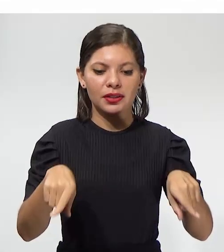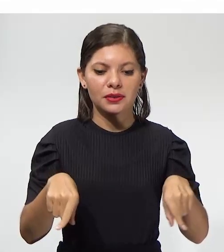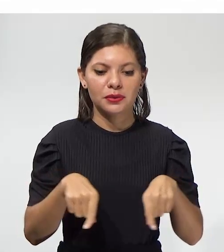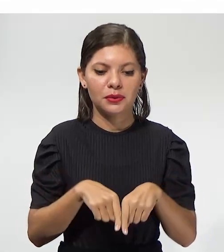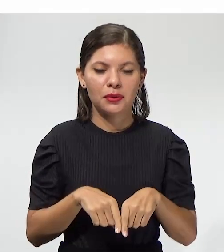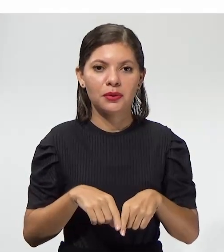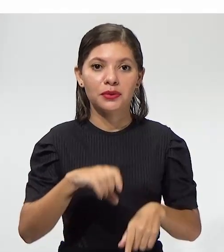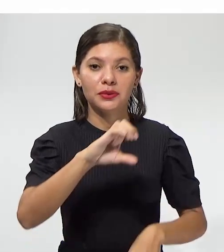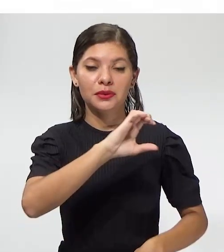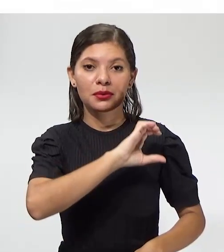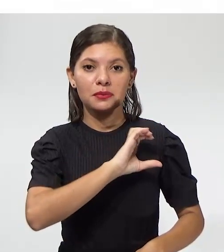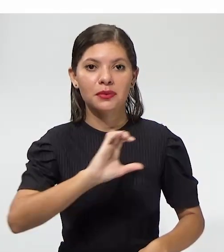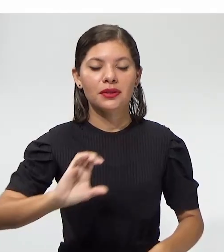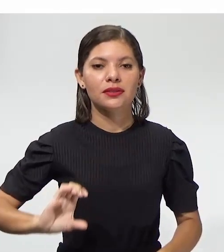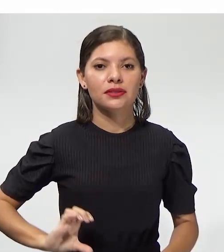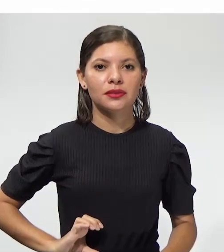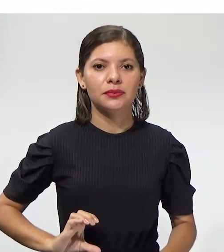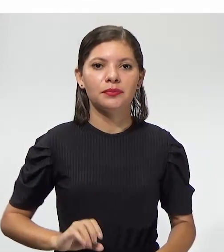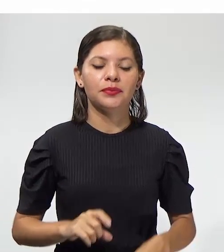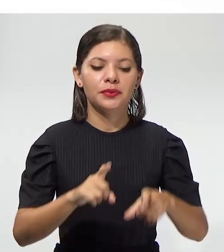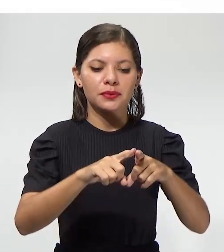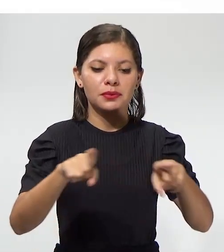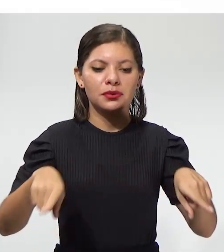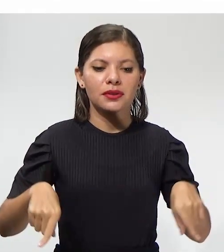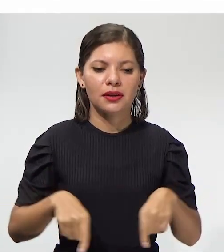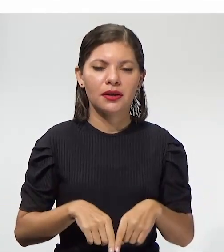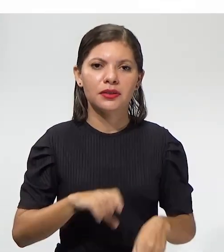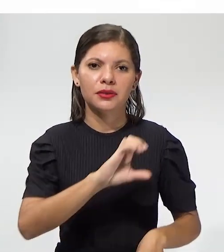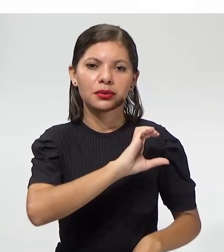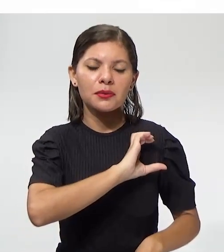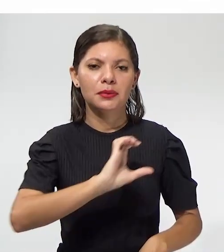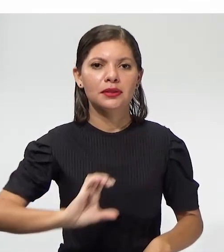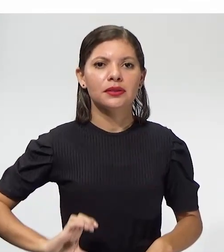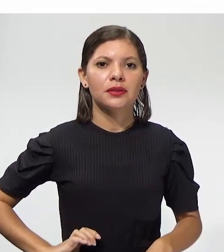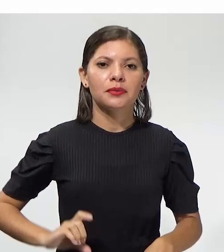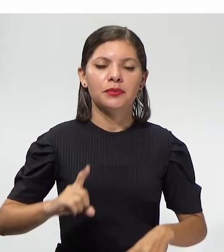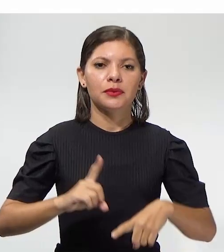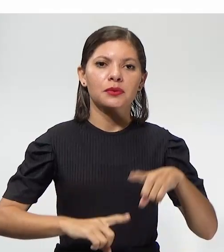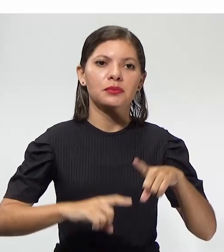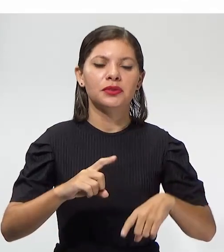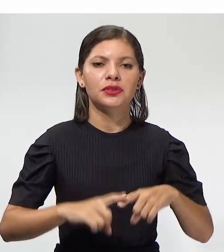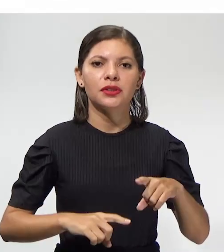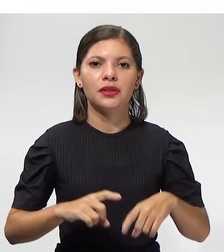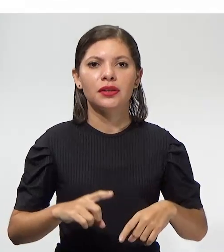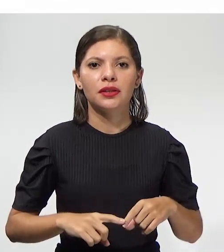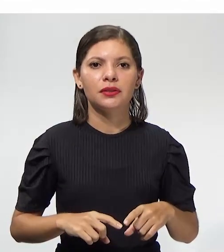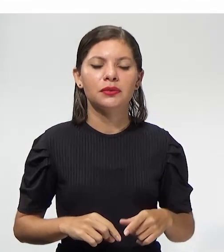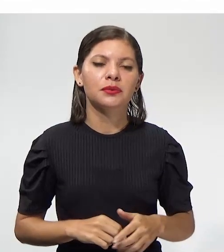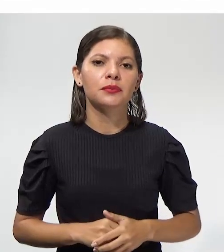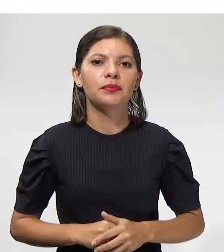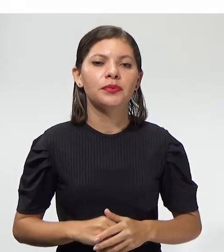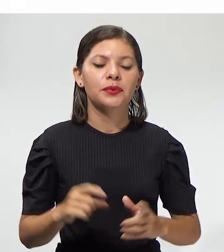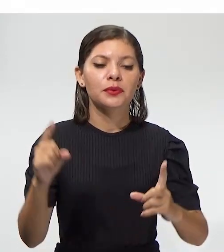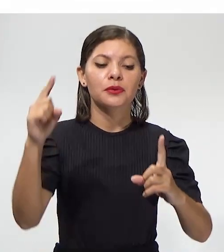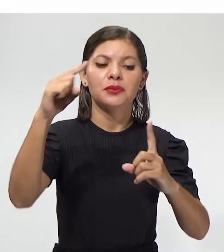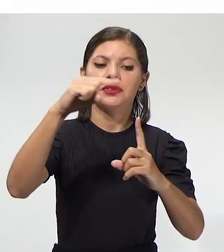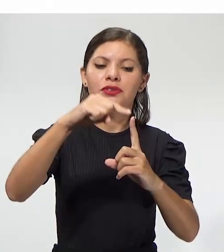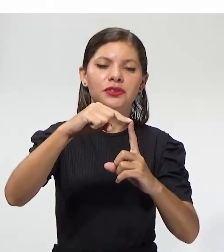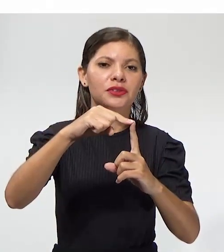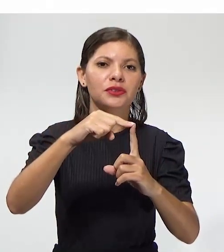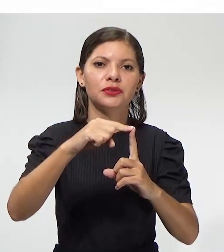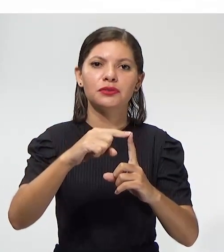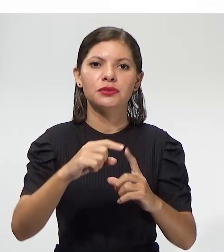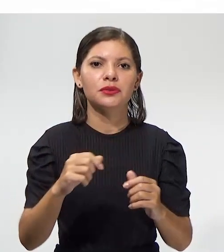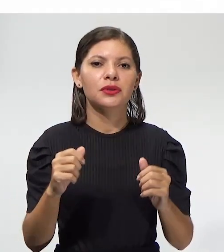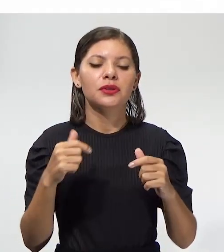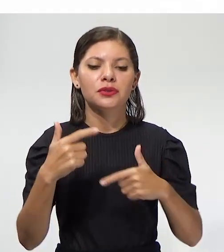território fechado, e sim como um território de cooperação, um lugar de cooperação. Então, temos o mesmo